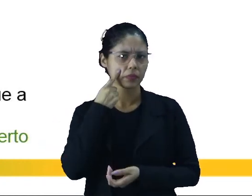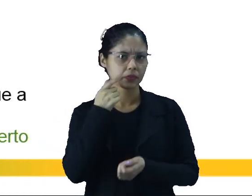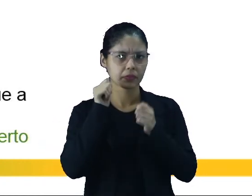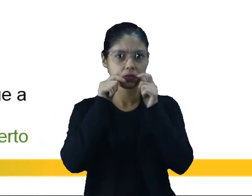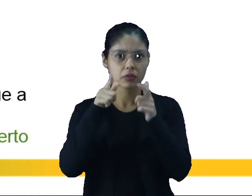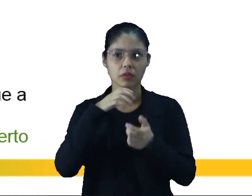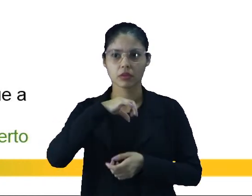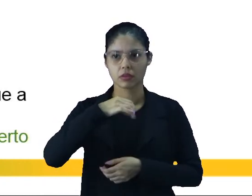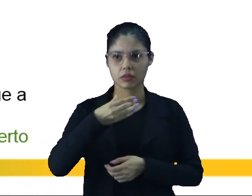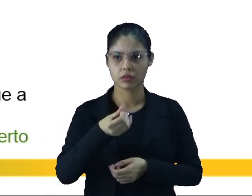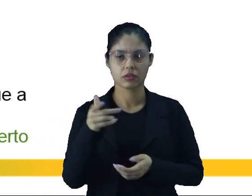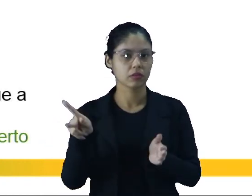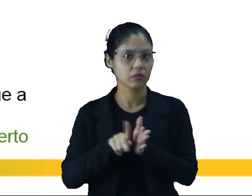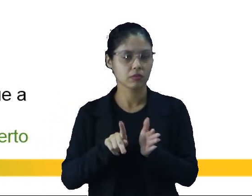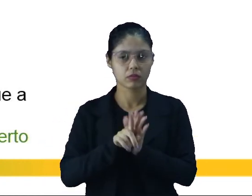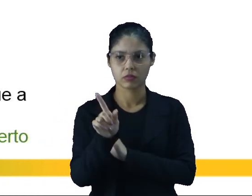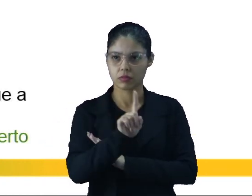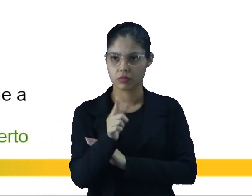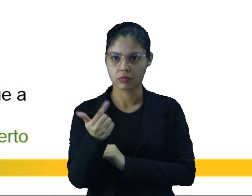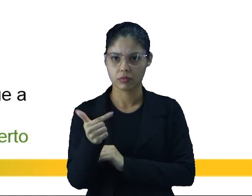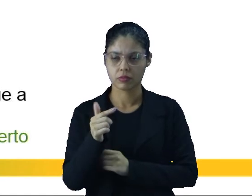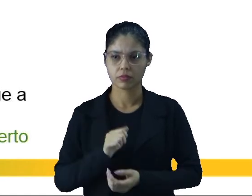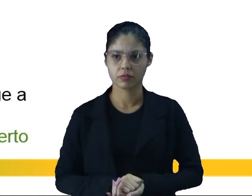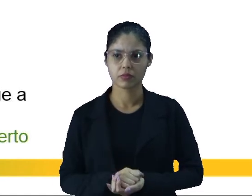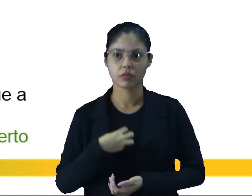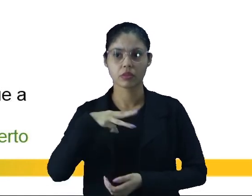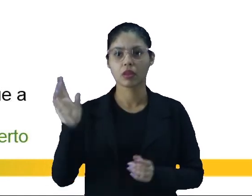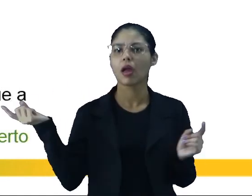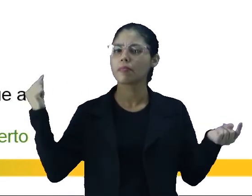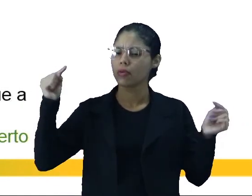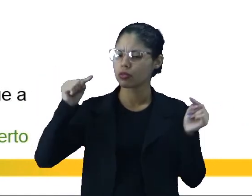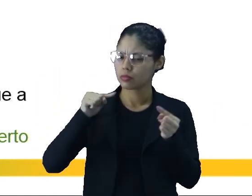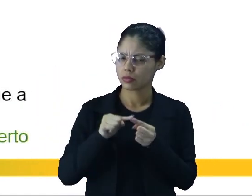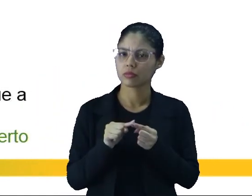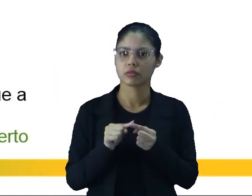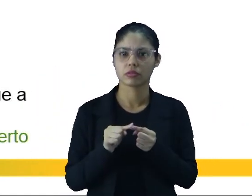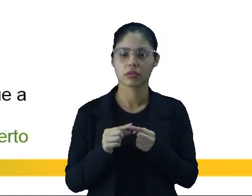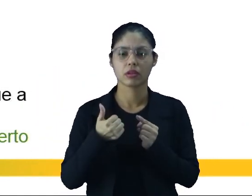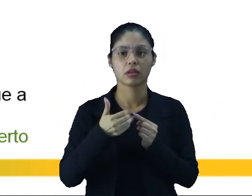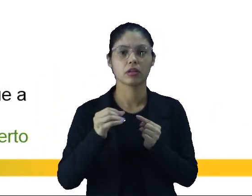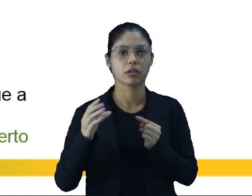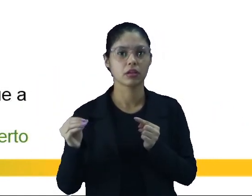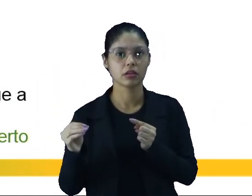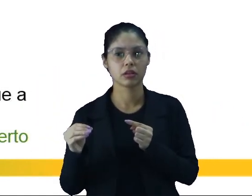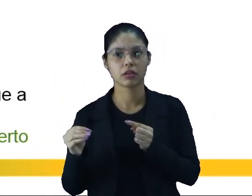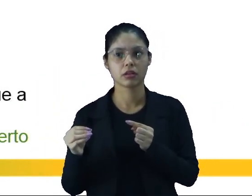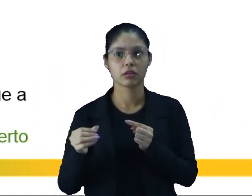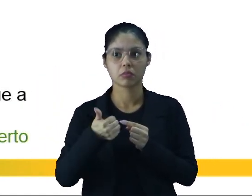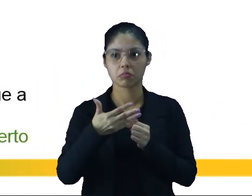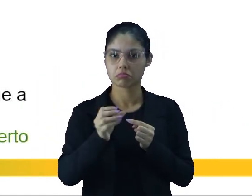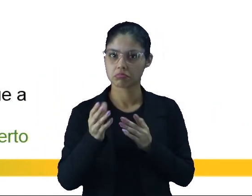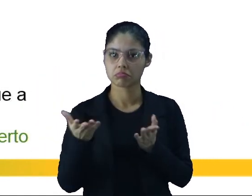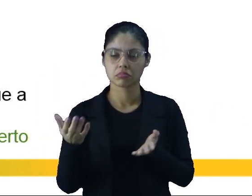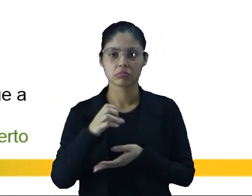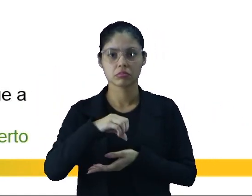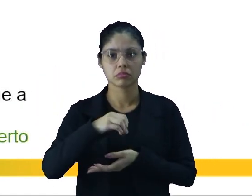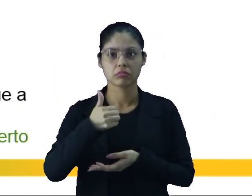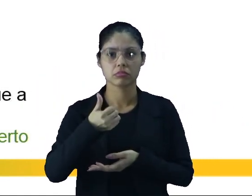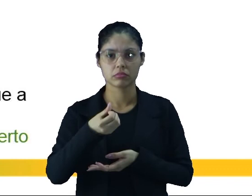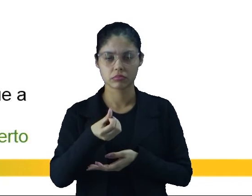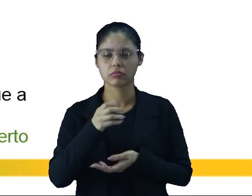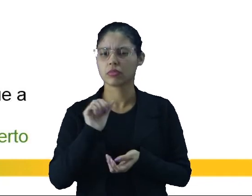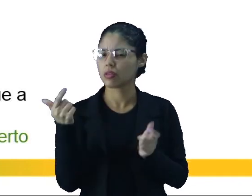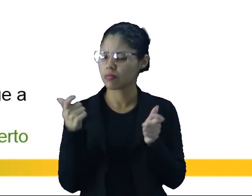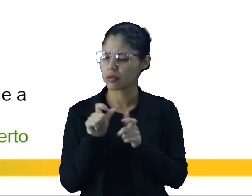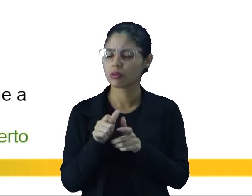atenção, 96 não tem raiz exata. Quem é mais próximo que tem raiz é 100. Qual é a raiz de 100? 10. Então, 96 é um